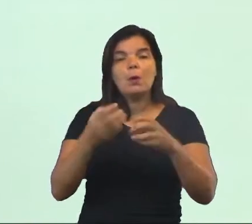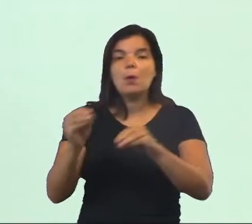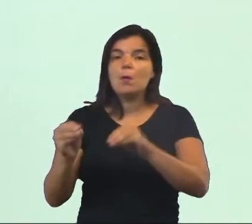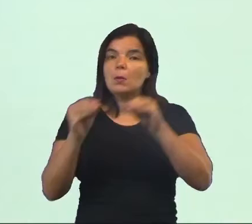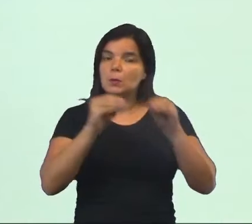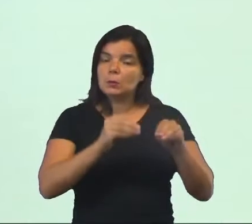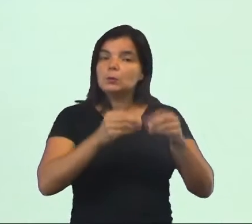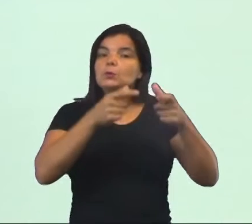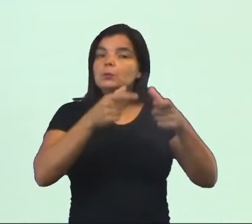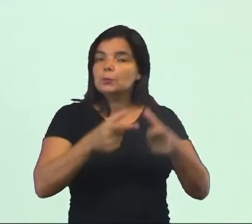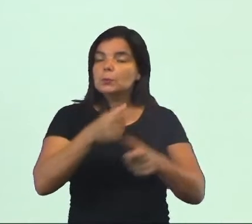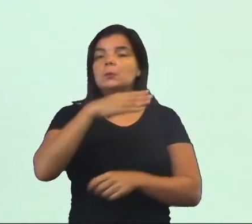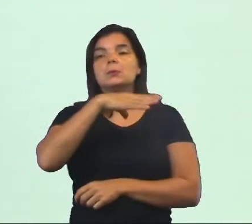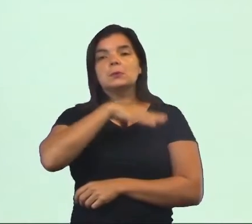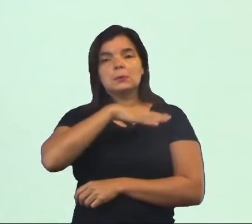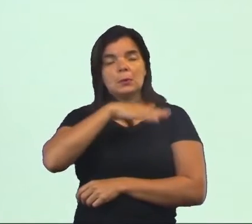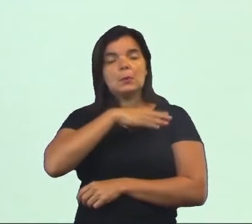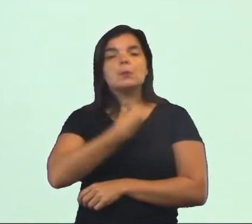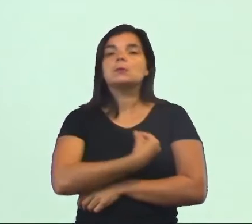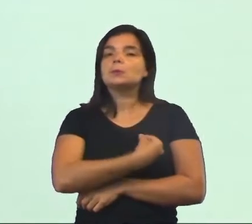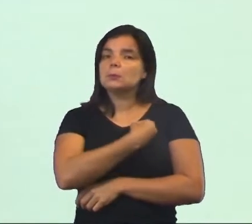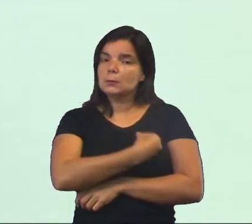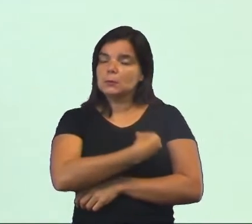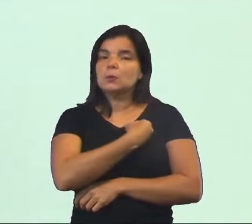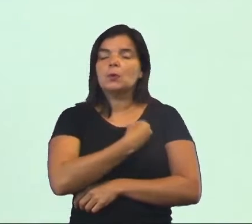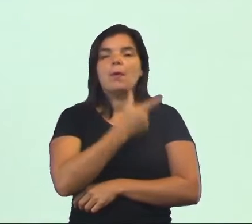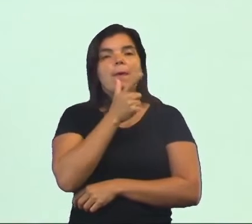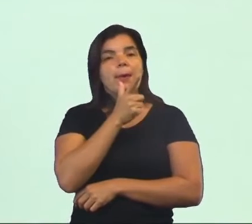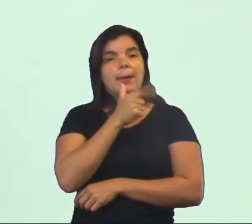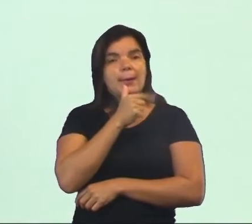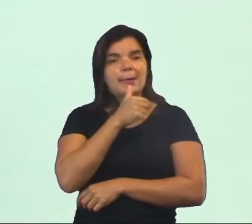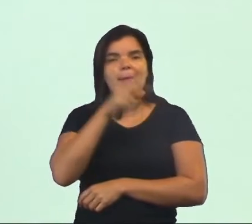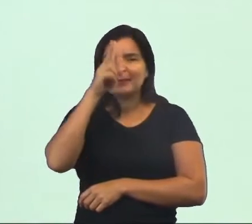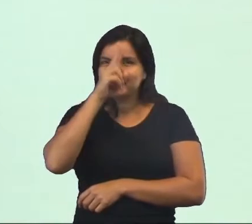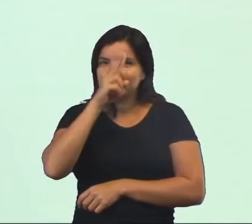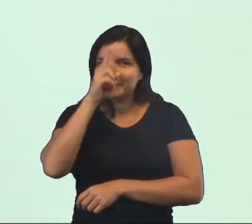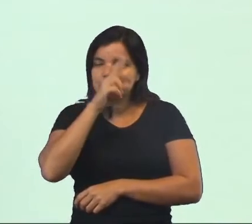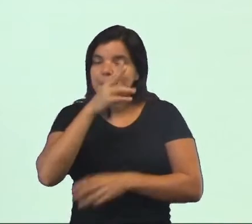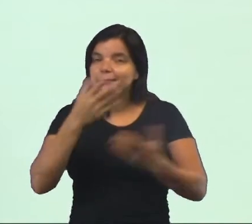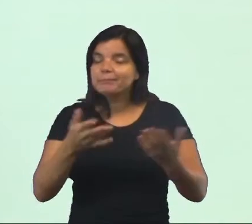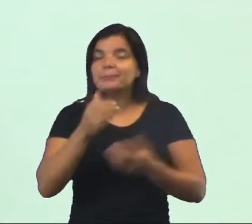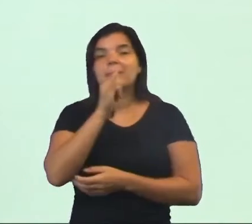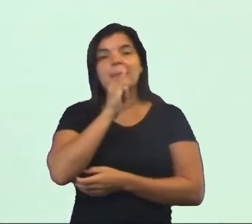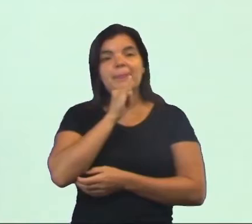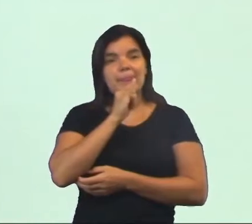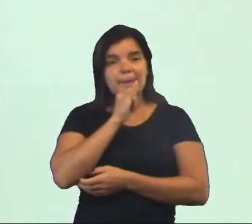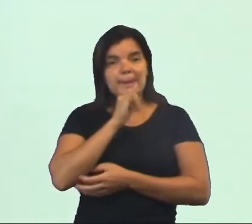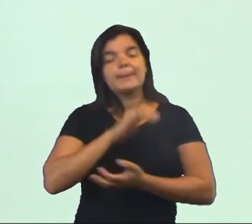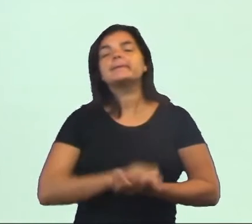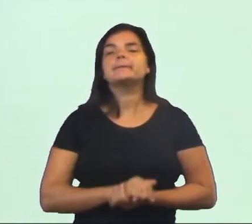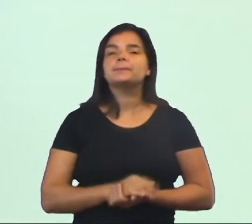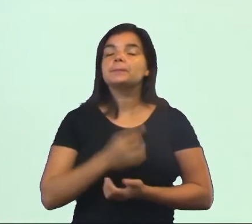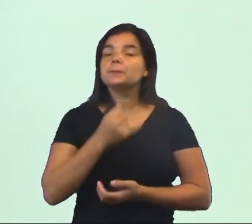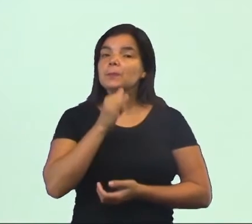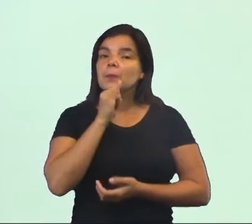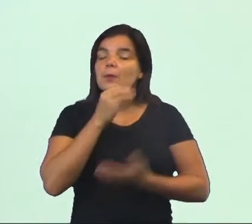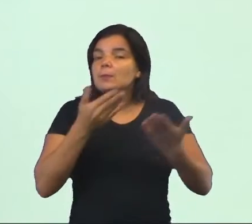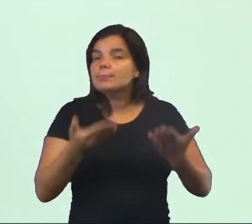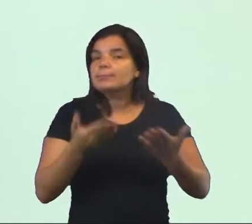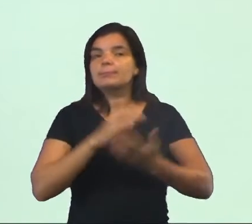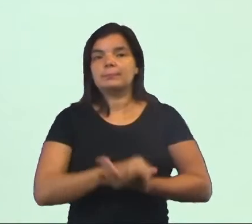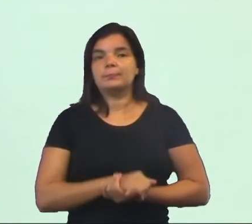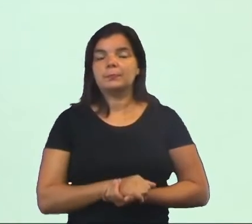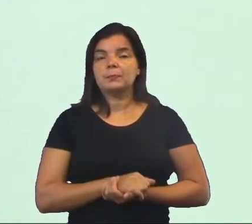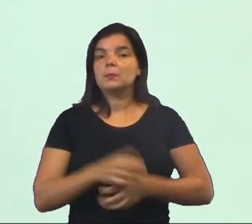no caso a cidade, onde existia muita água. Lembram disso? Então, por exemplo, aqui nós vemos um exemplo de